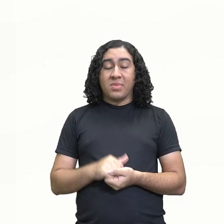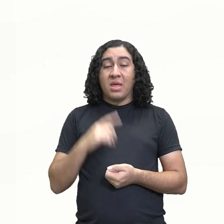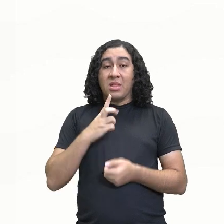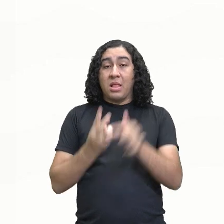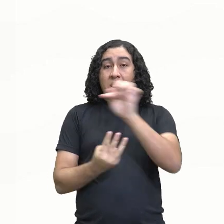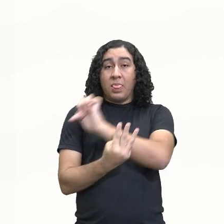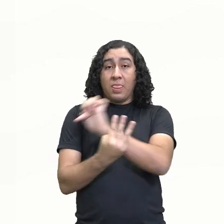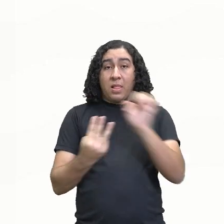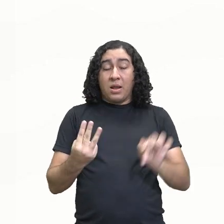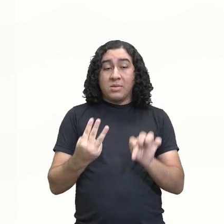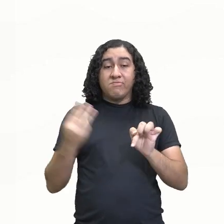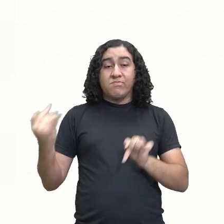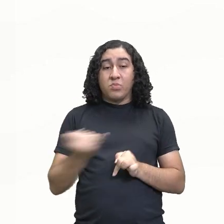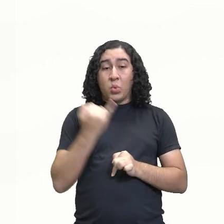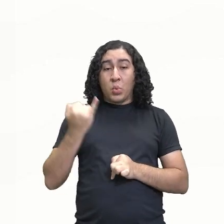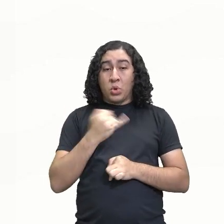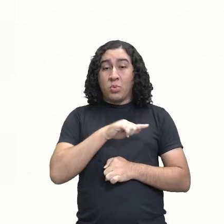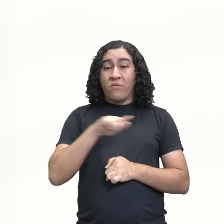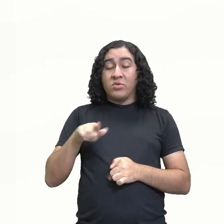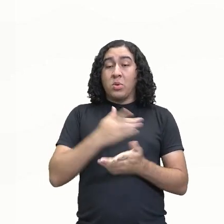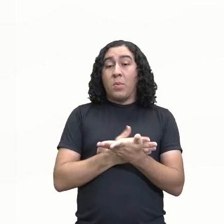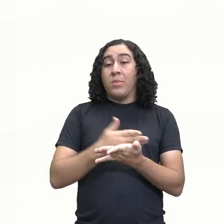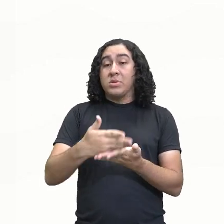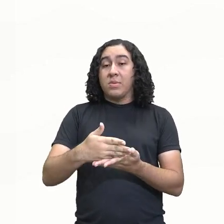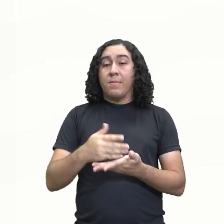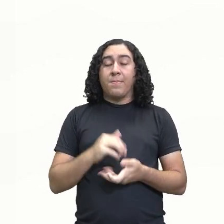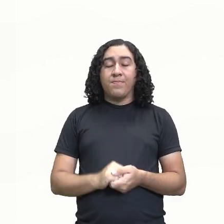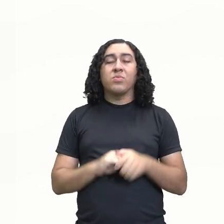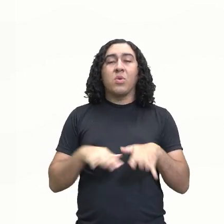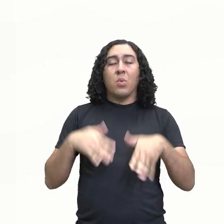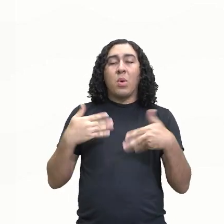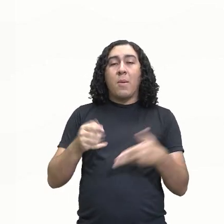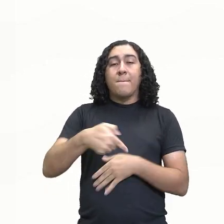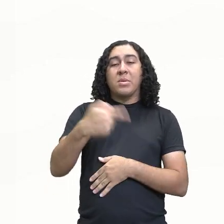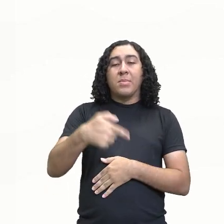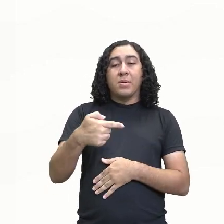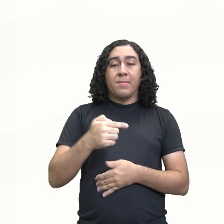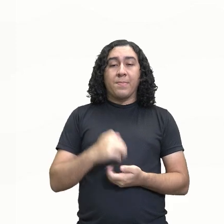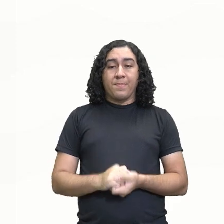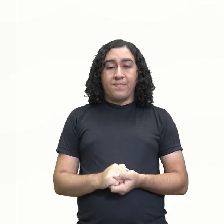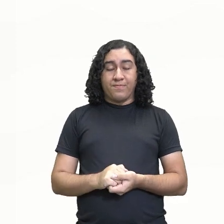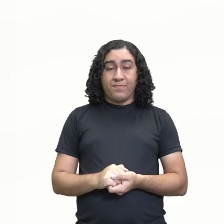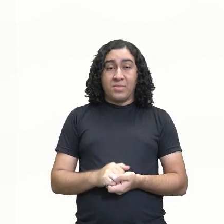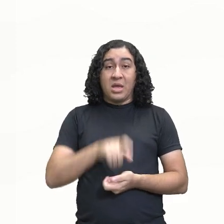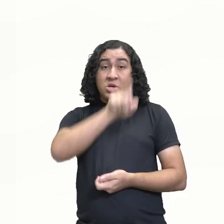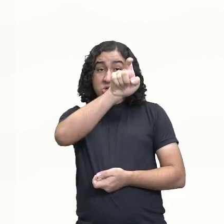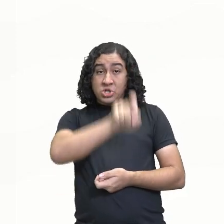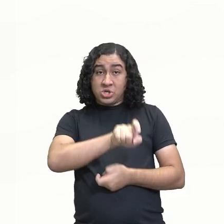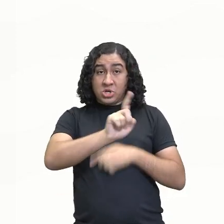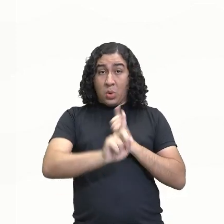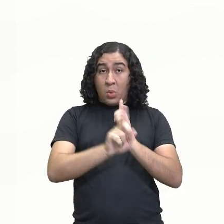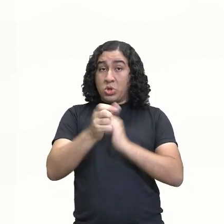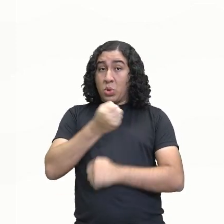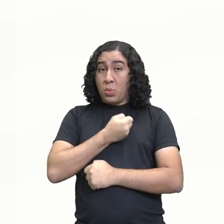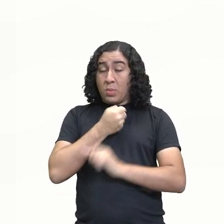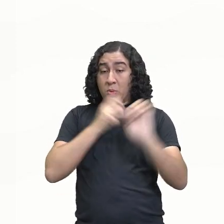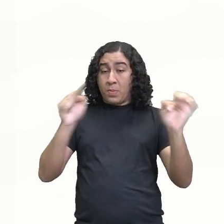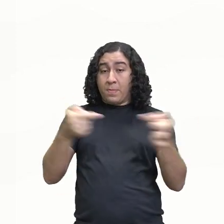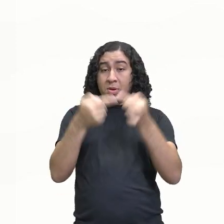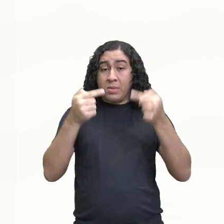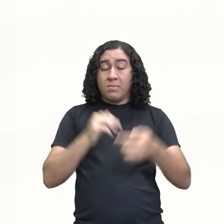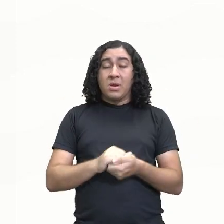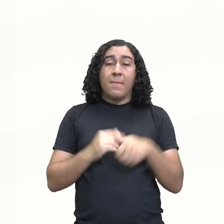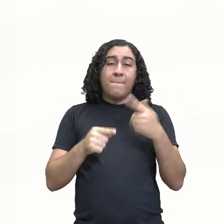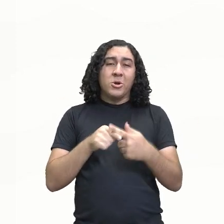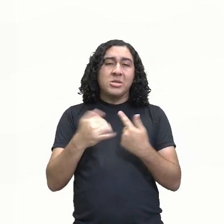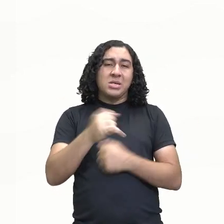3 passos fundamentais aí para iniciar. Qual é o primeiro passo? Atribuir valores a x, porque